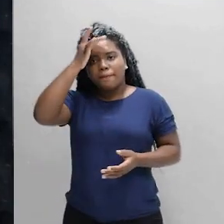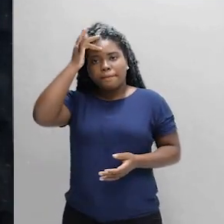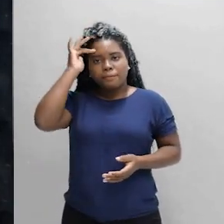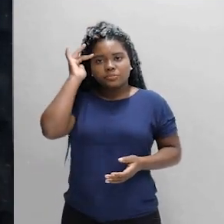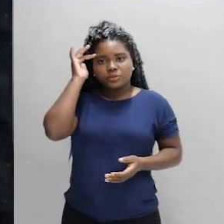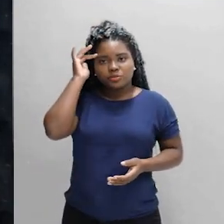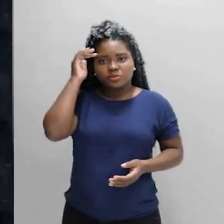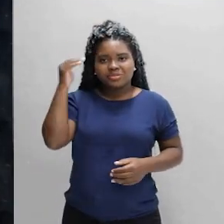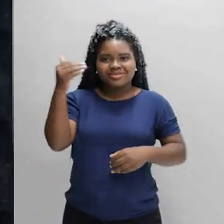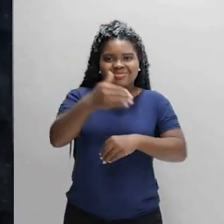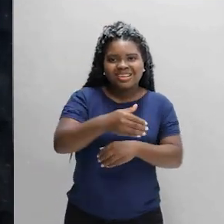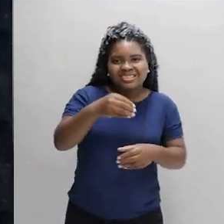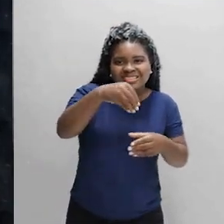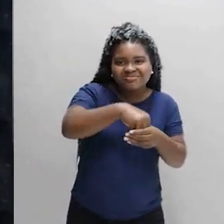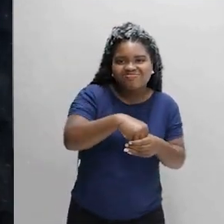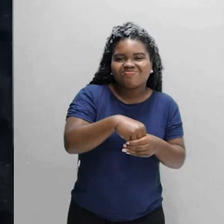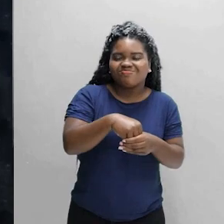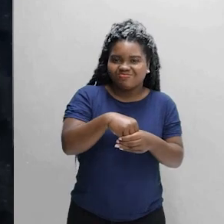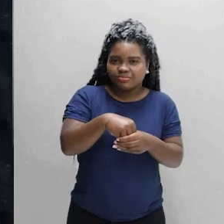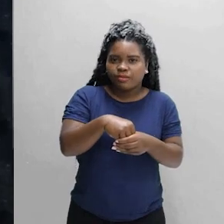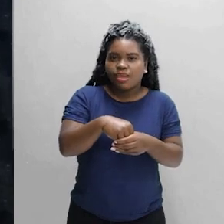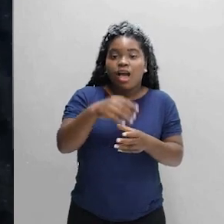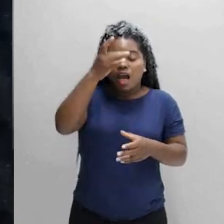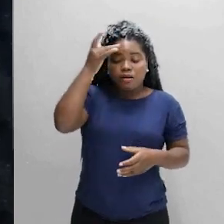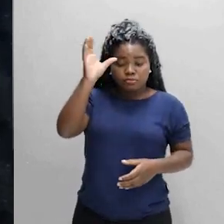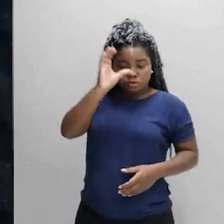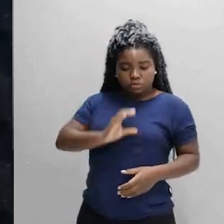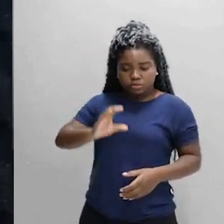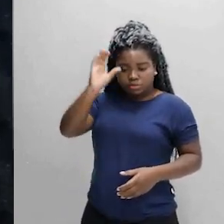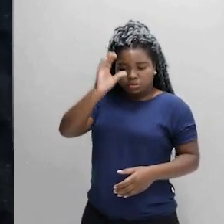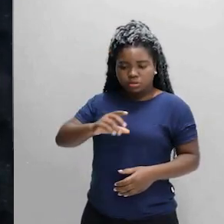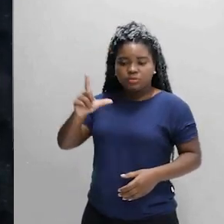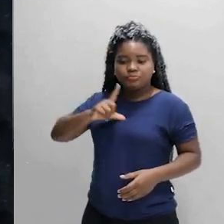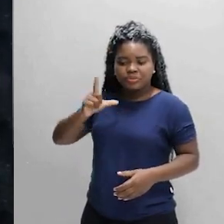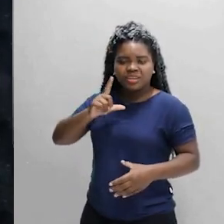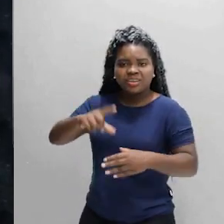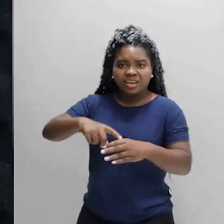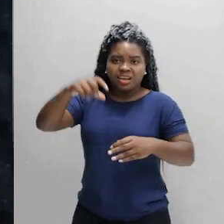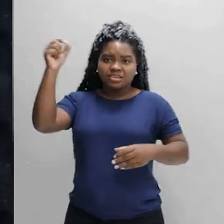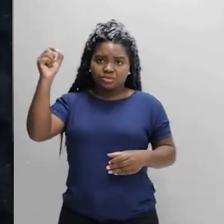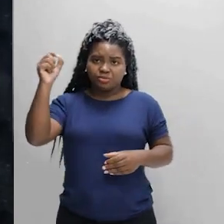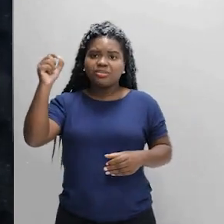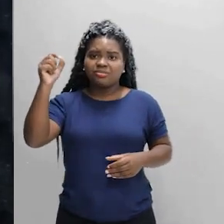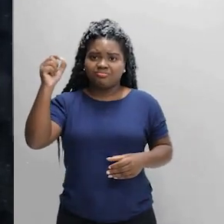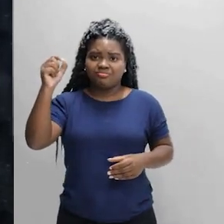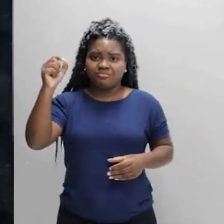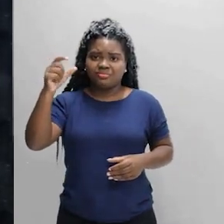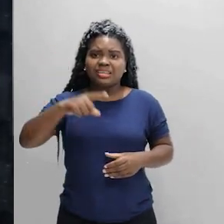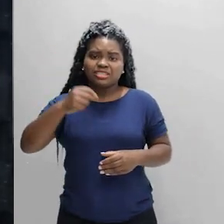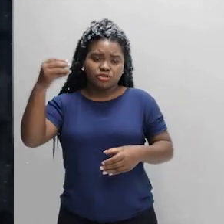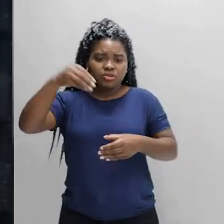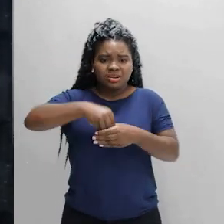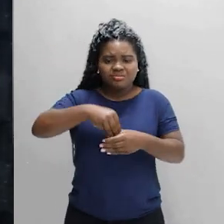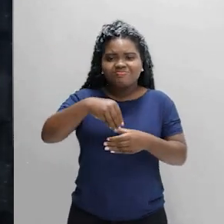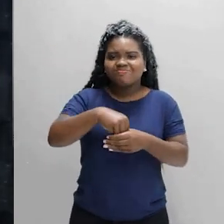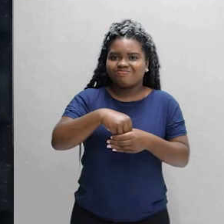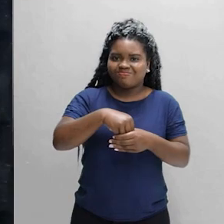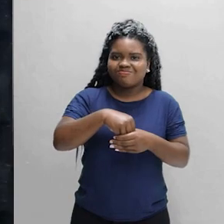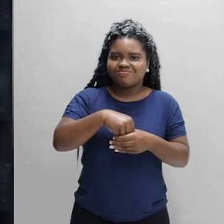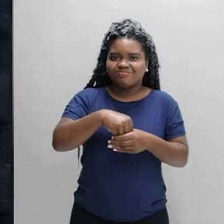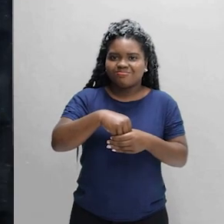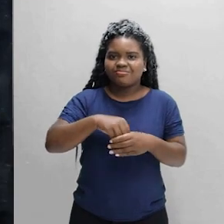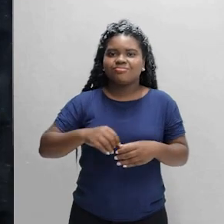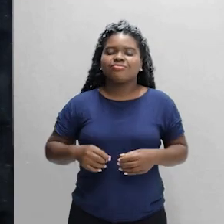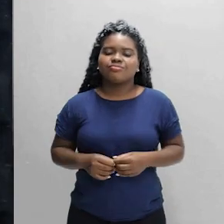é benéfica. O cidadão tem que votar e deixar os políticos decidirem um rumo a ser tomado,